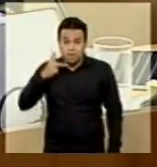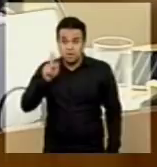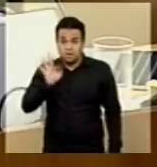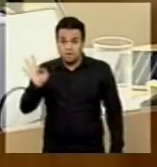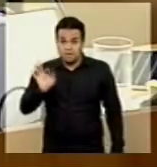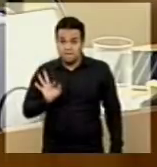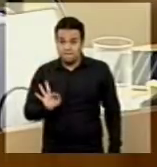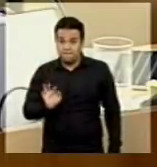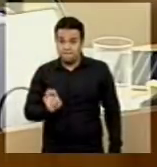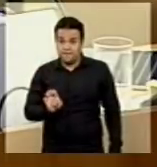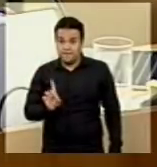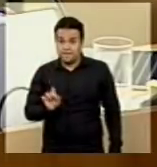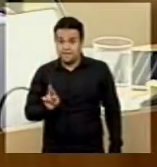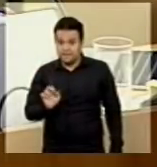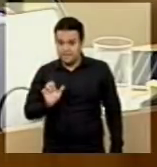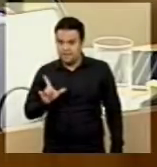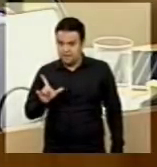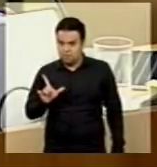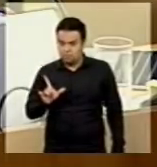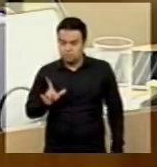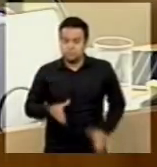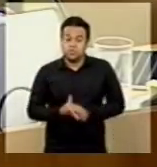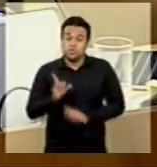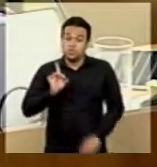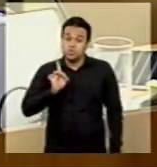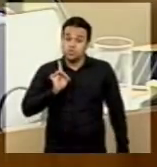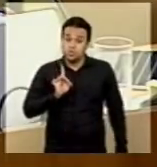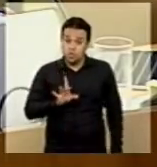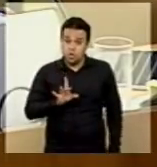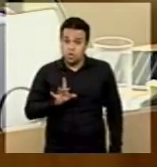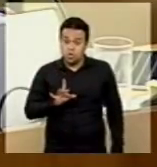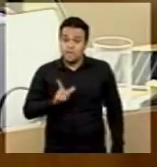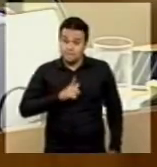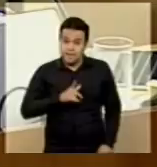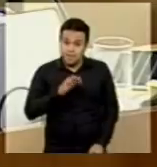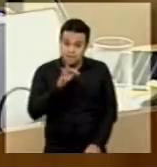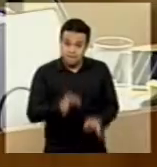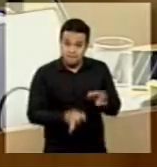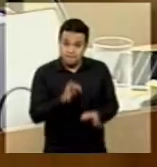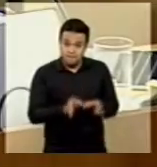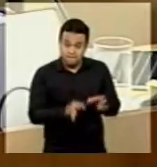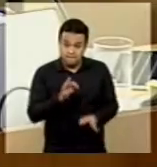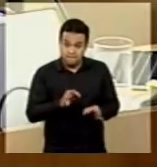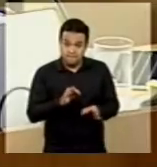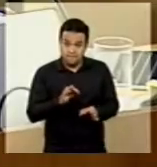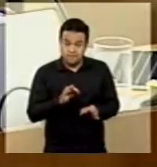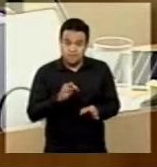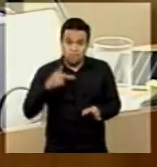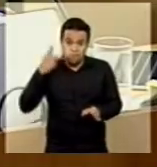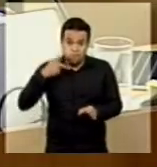é o caso aqui versado, somente haverá o foro perante o Supremo Tribunal